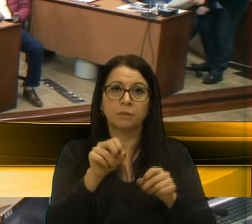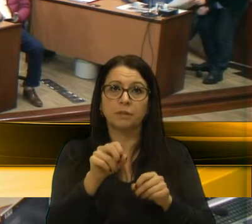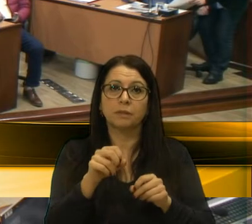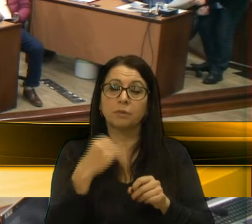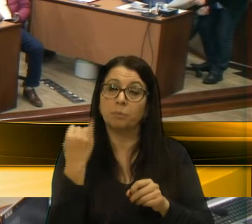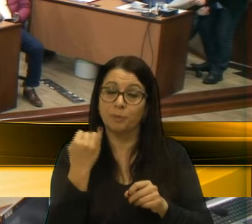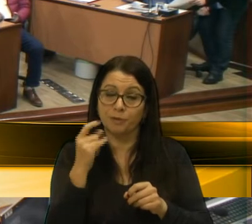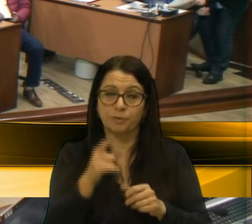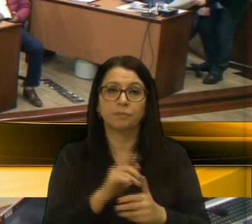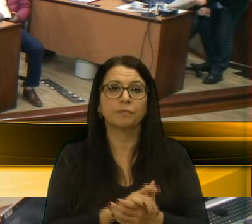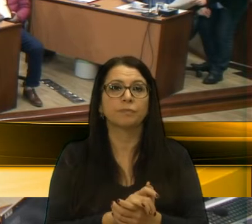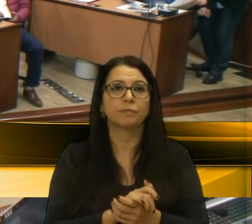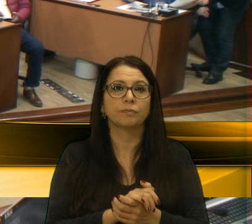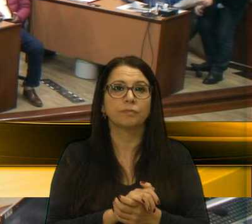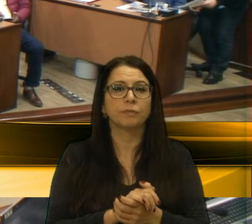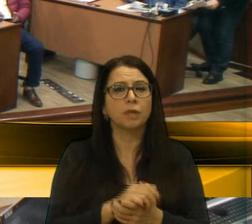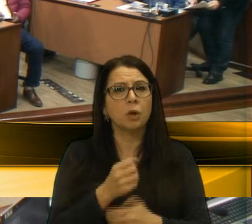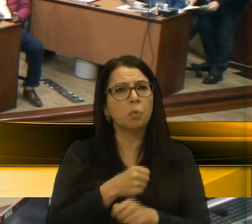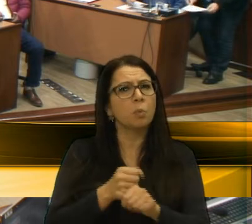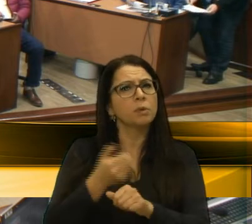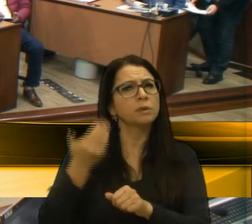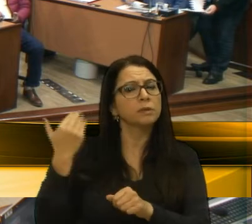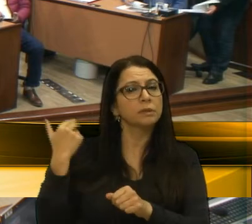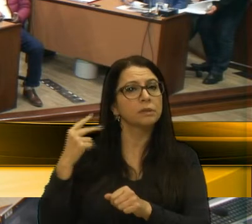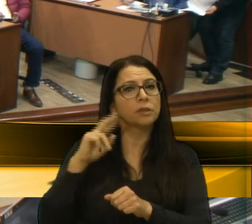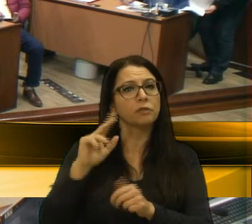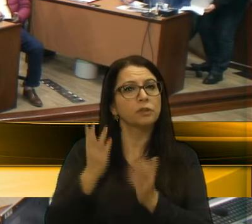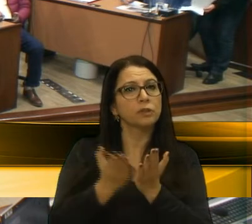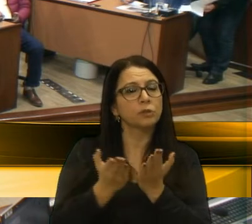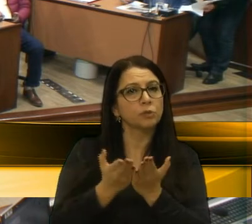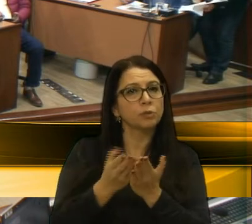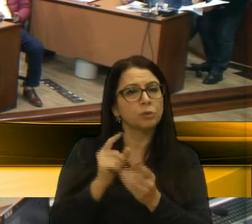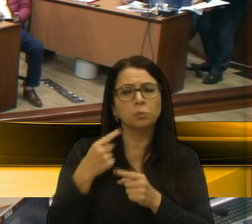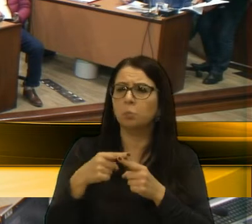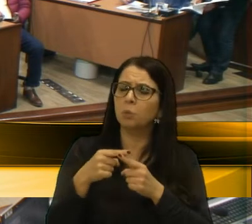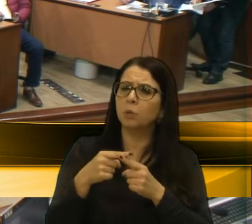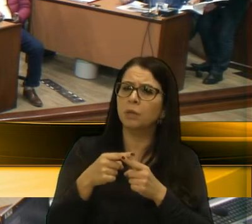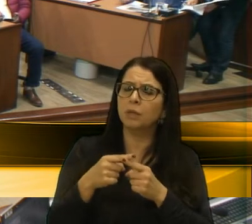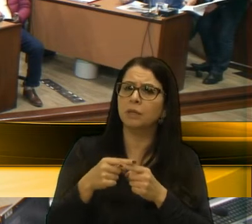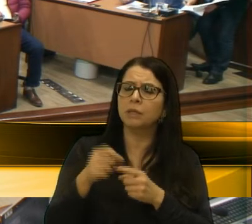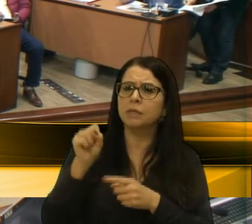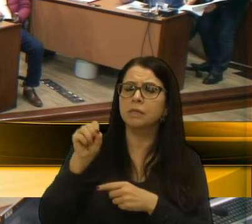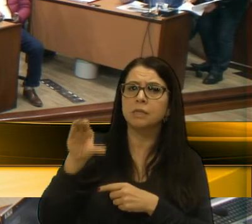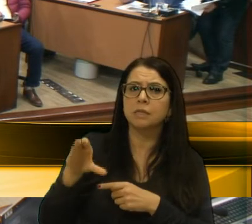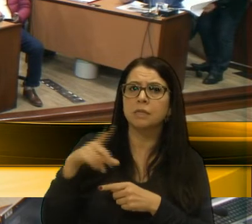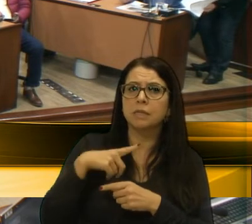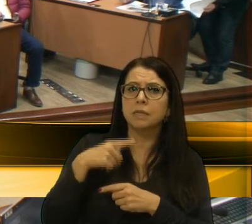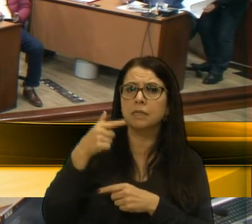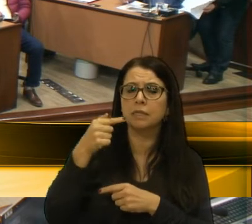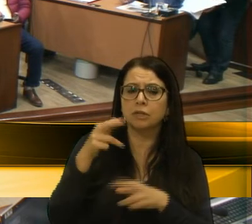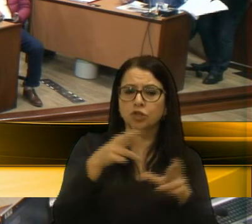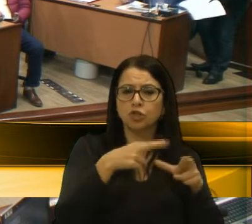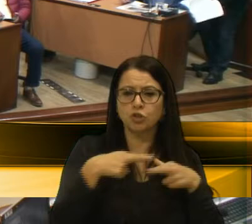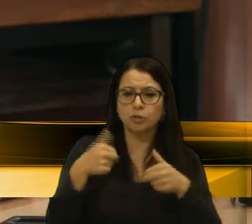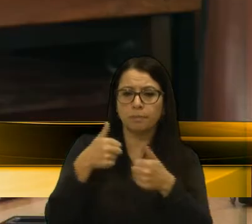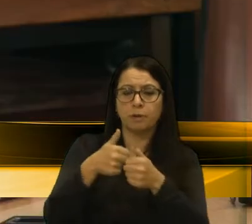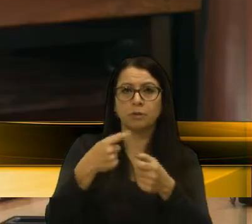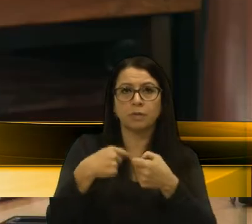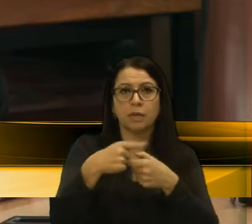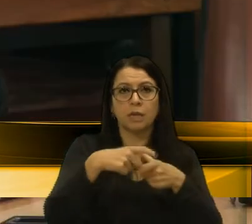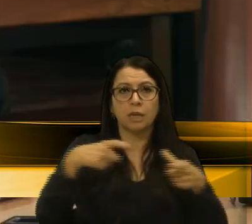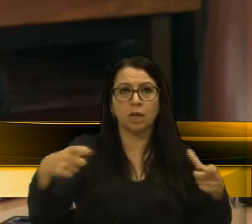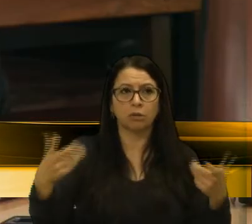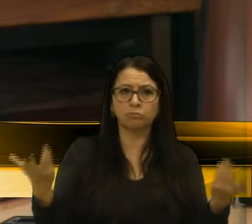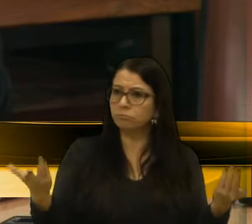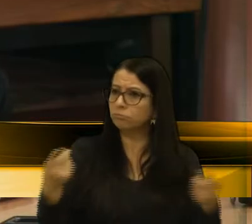né? Alguns anos atrás, eu vinha estudando, por que Santa Catarina tem 7 regiões metropolitanas? Eu disse,